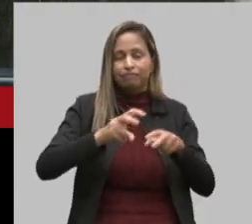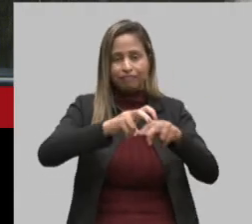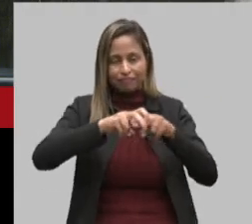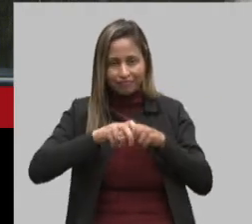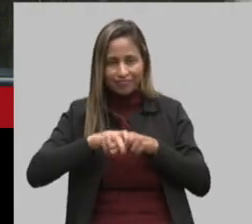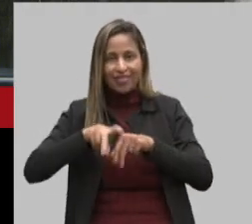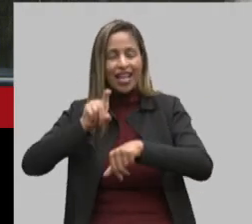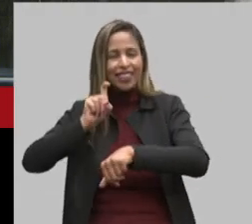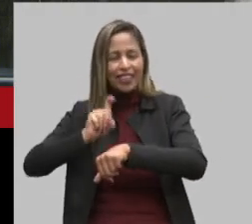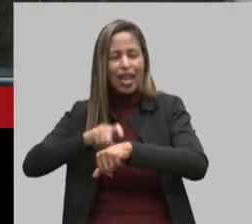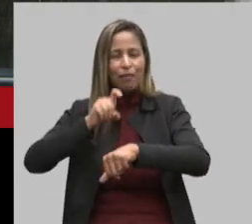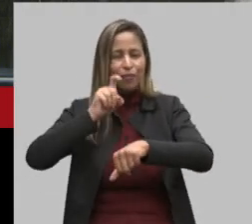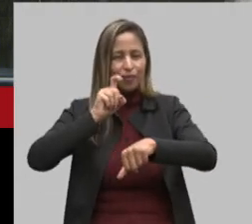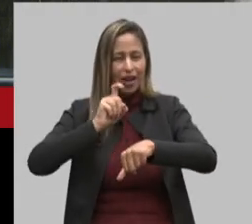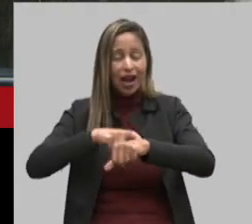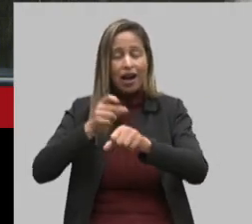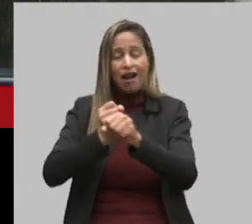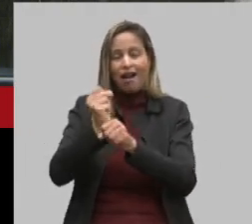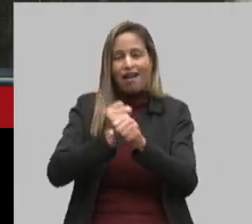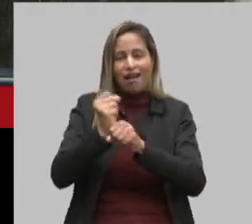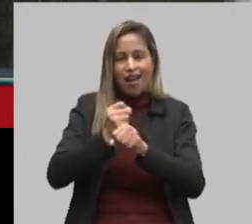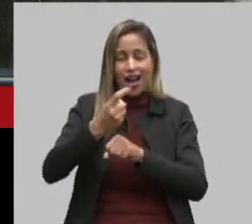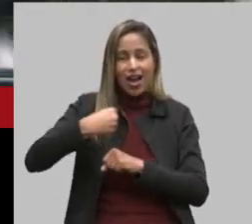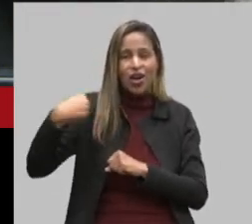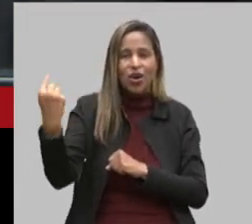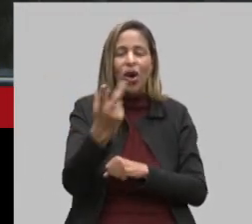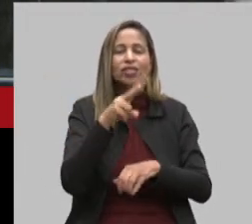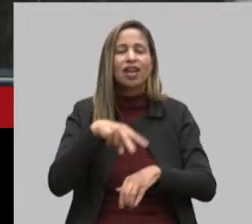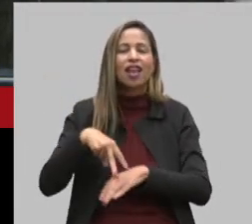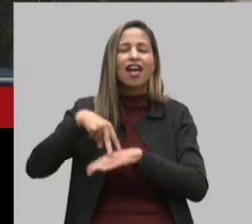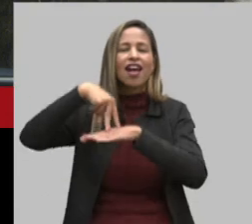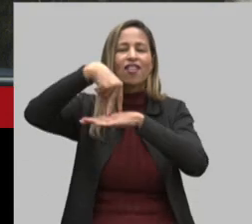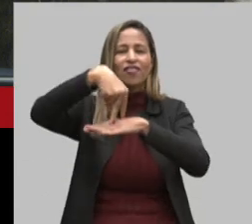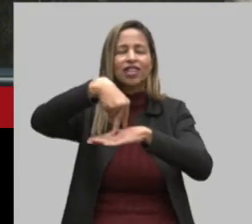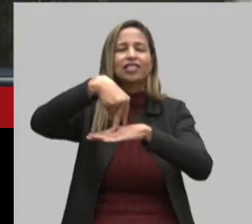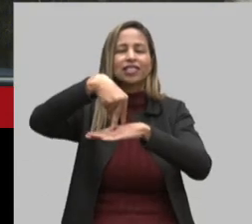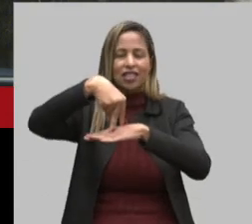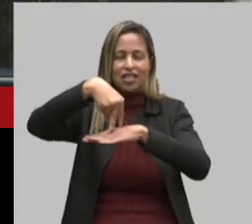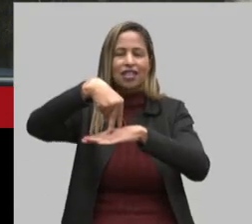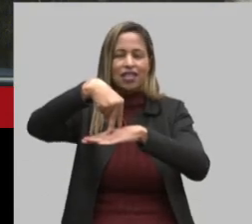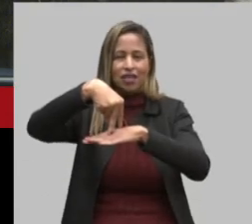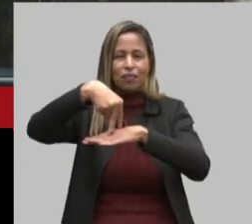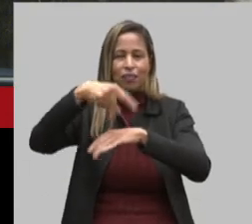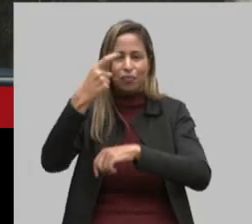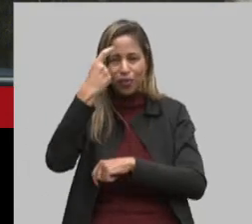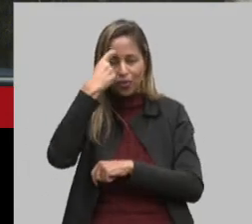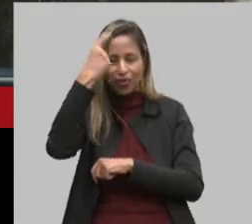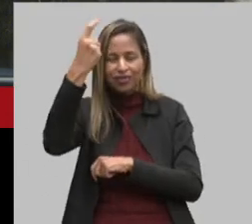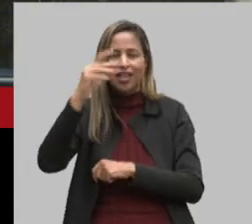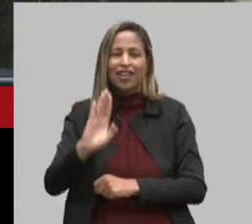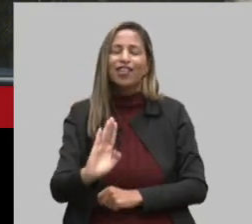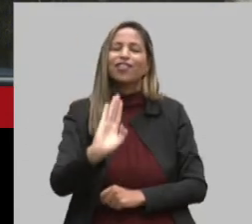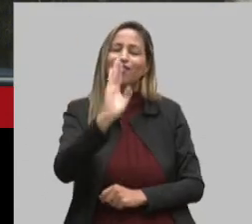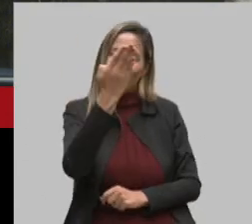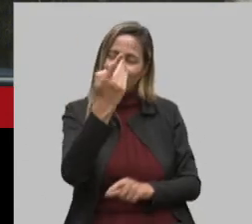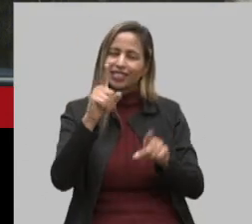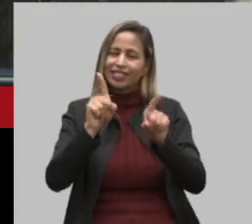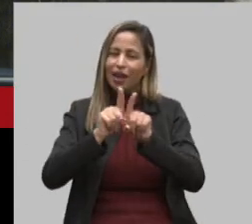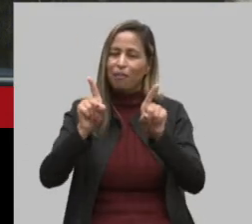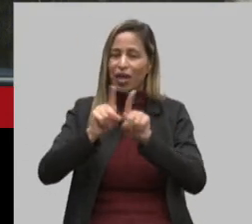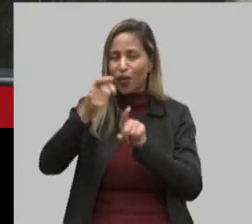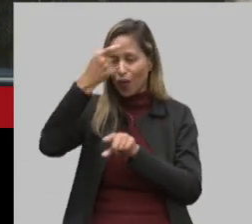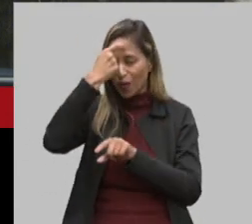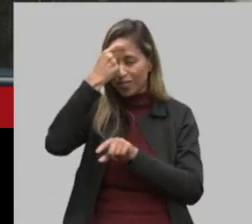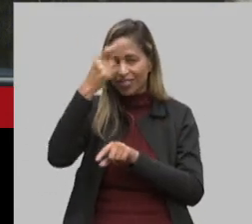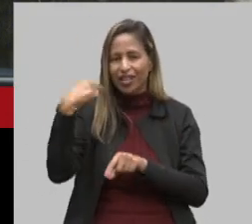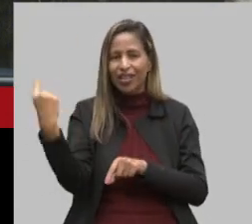nessa hora Neste ano em que nós os levantamos não mais ludibriados por ideias falsas mas agora conscientes daquilo que nós